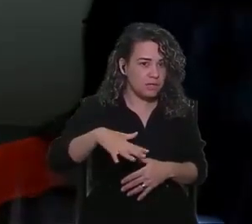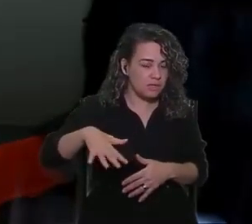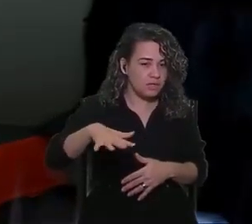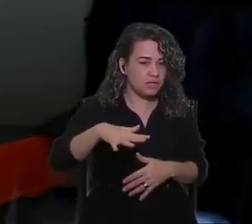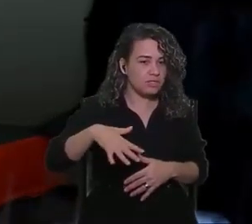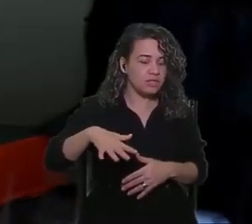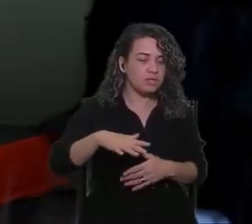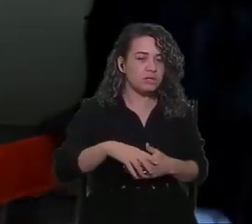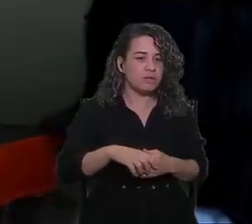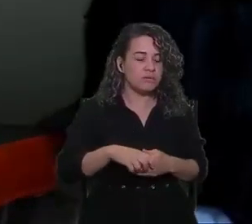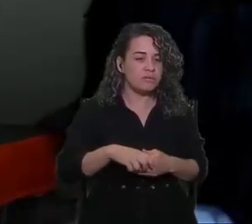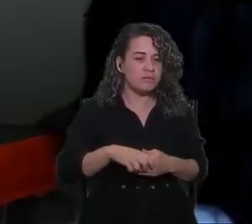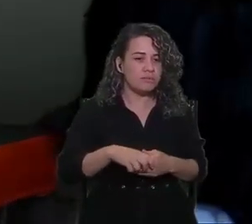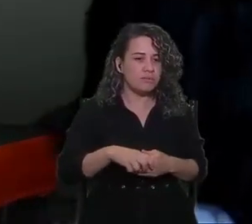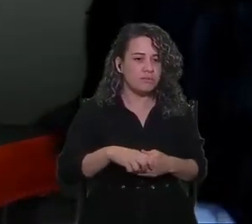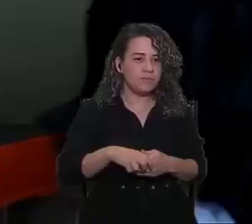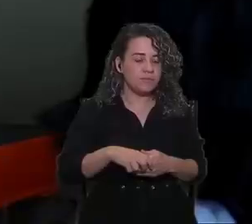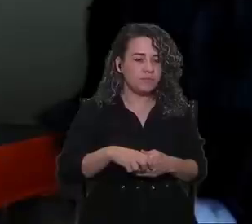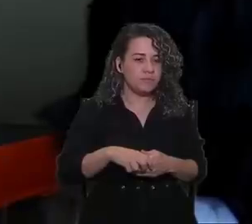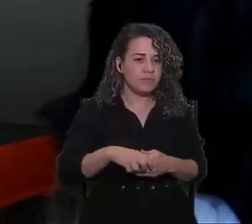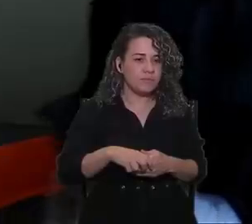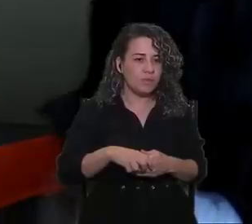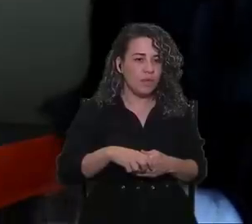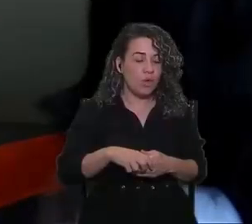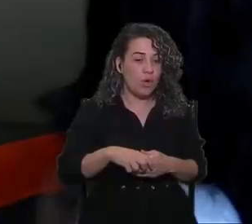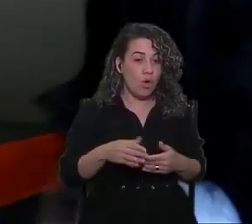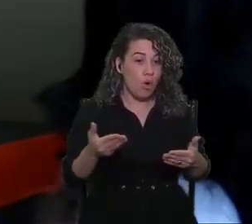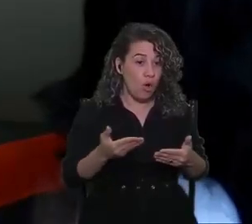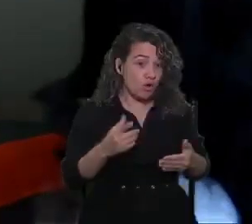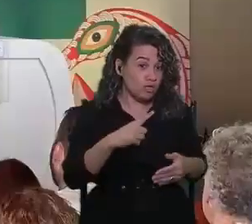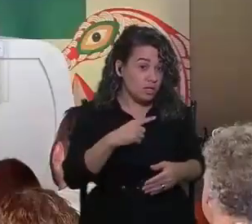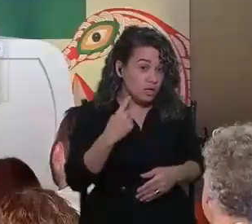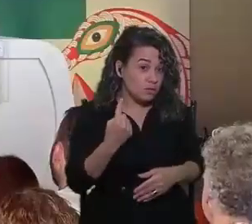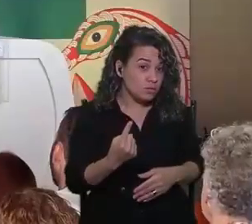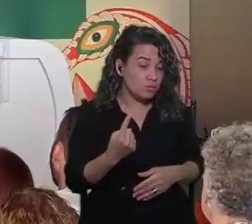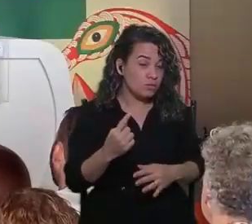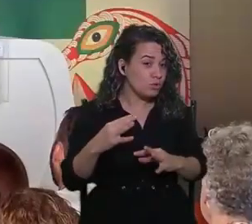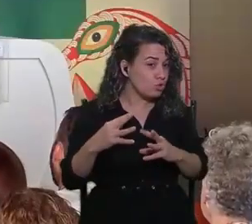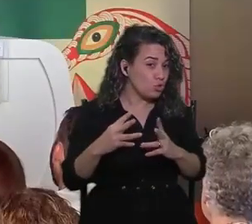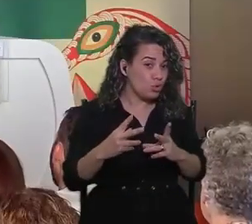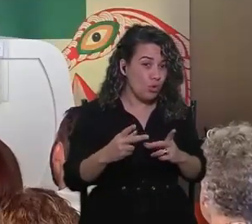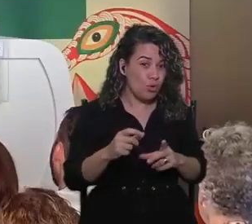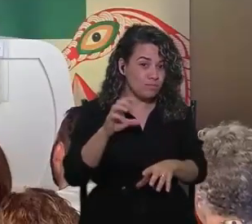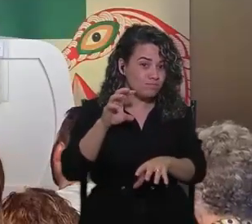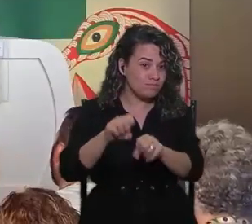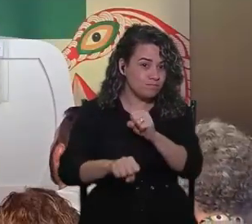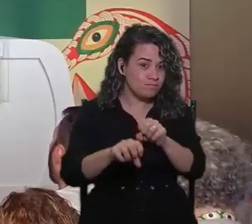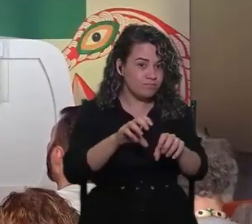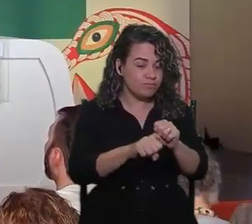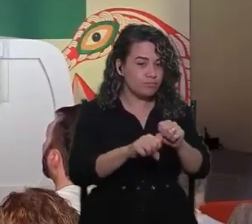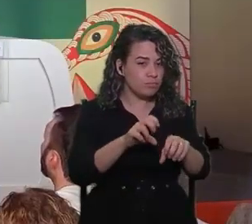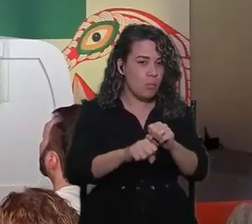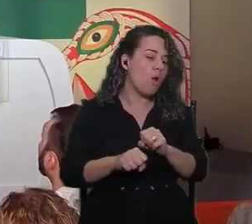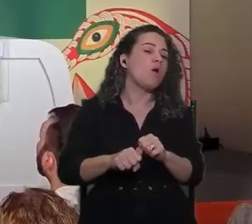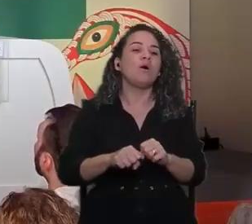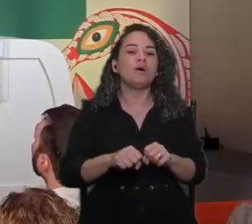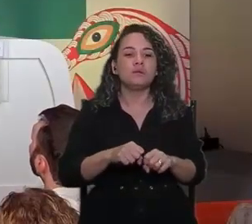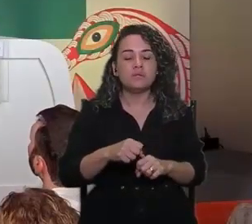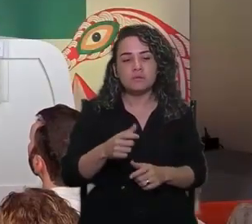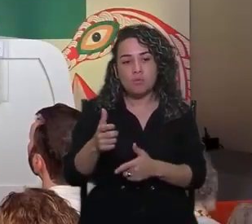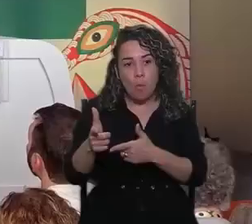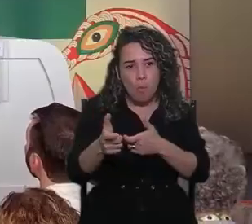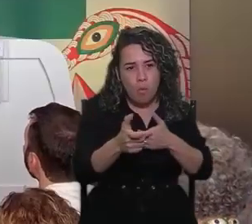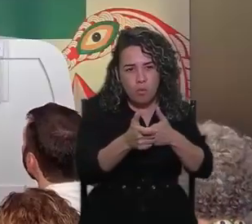o Brasil e a Argentina. Hoje nós temos só uma. Todas foram mortas por caçadores nos últimos